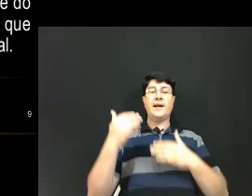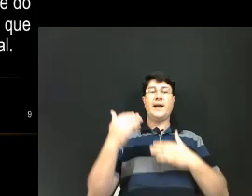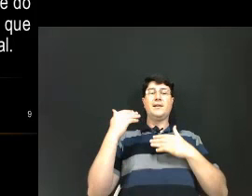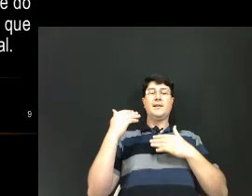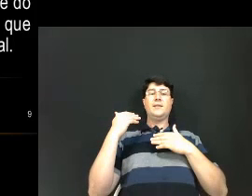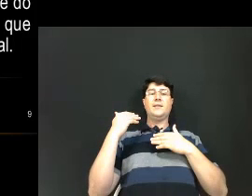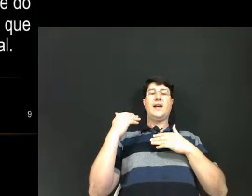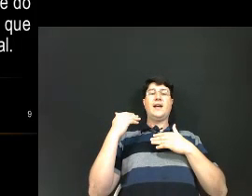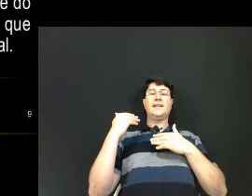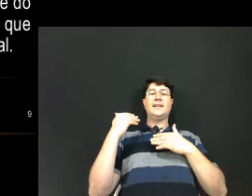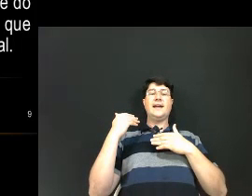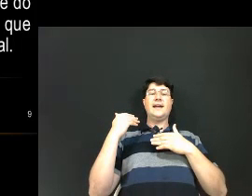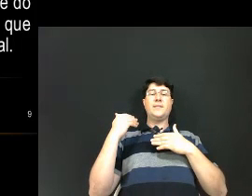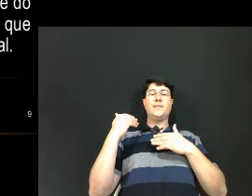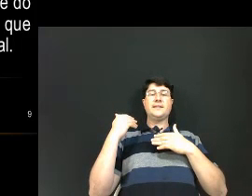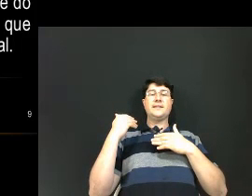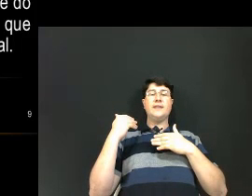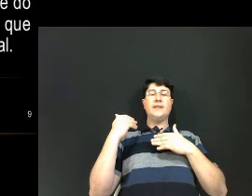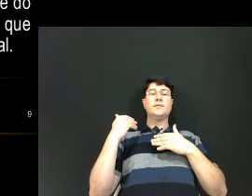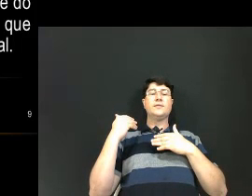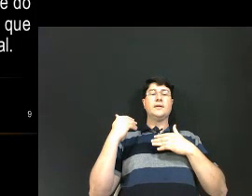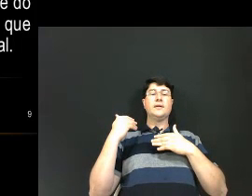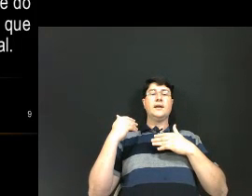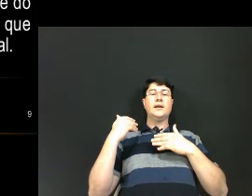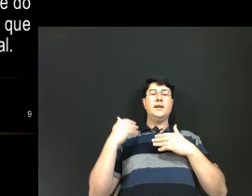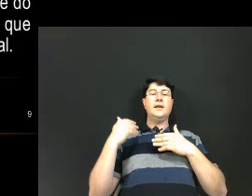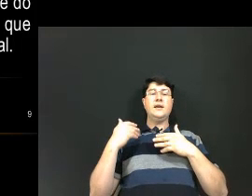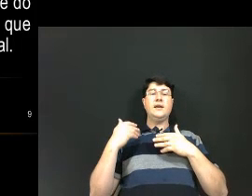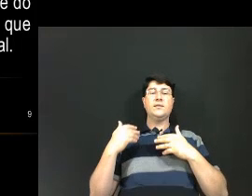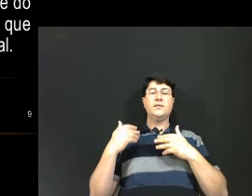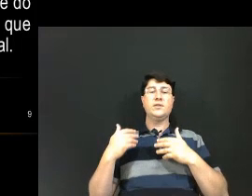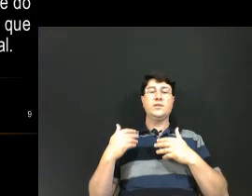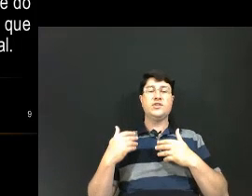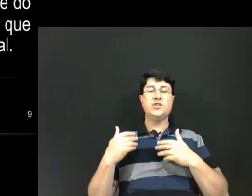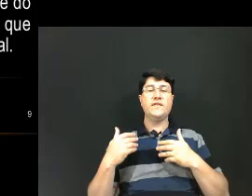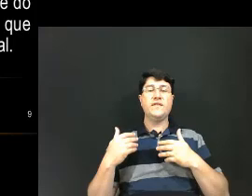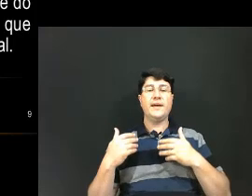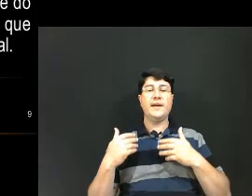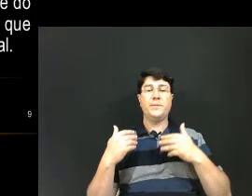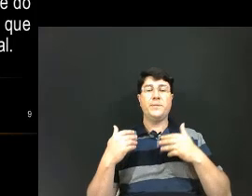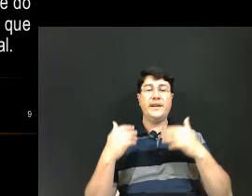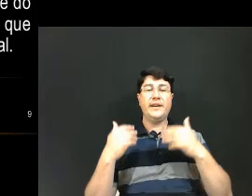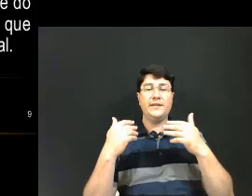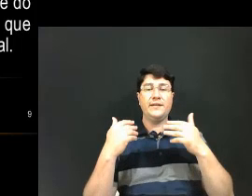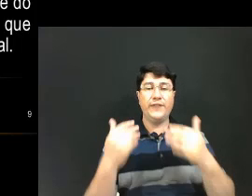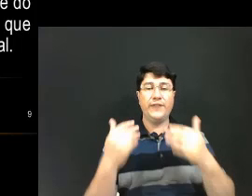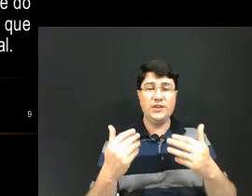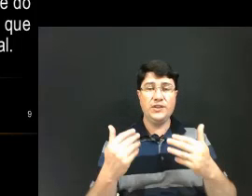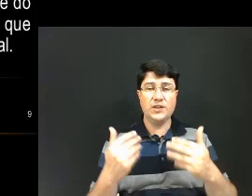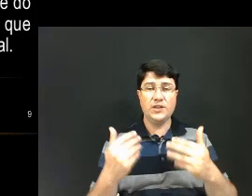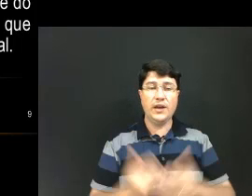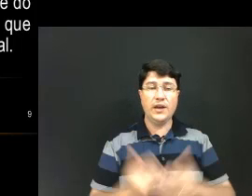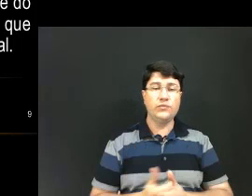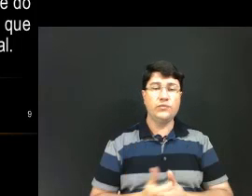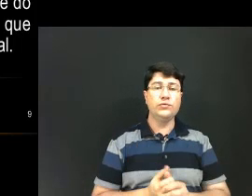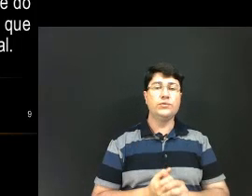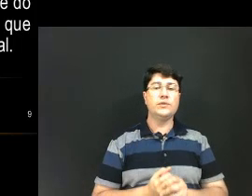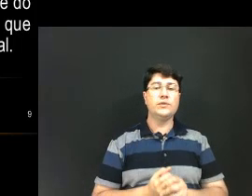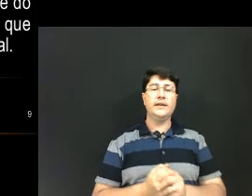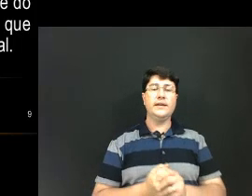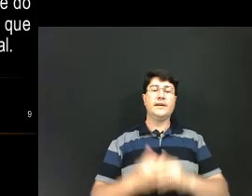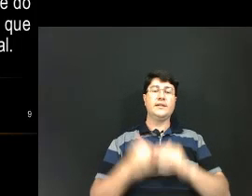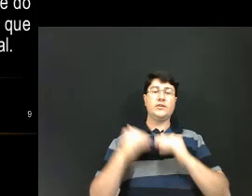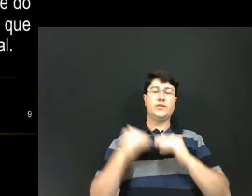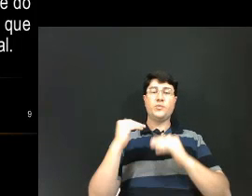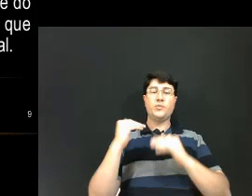está atrás é passado e o que estiver para frente é o